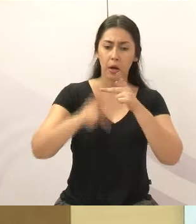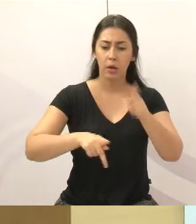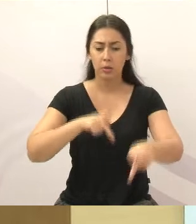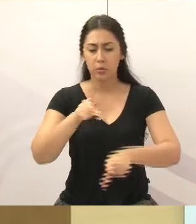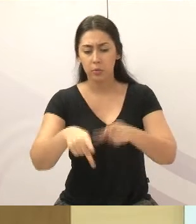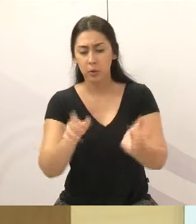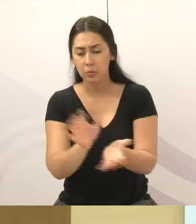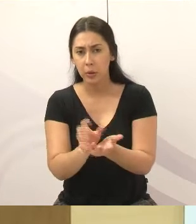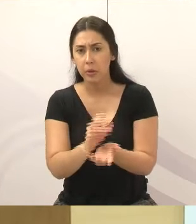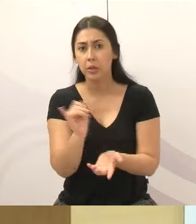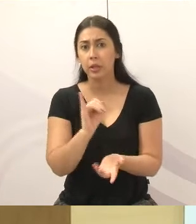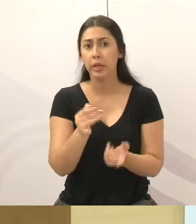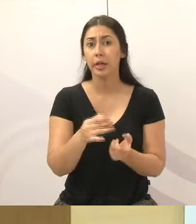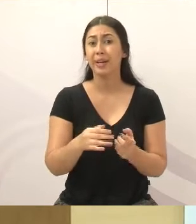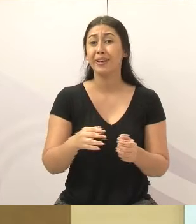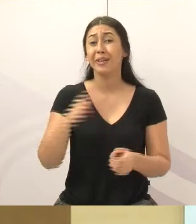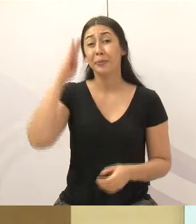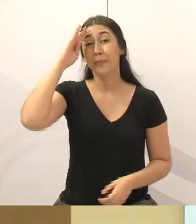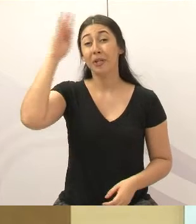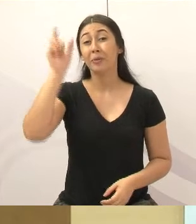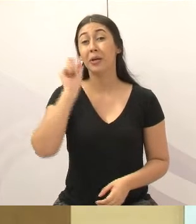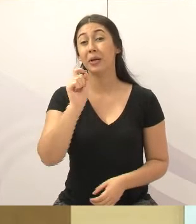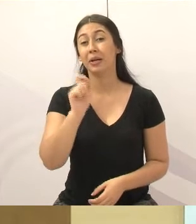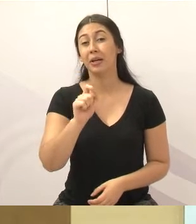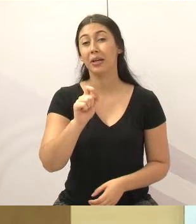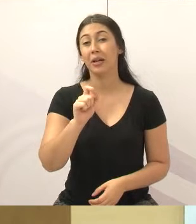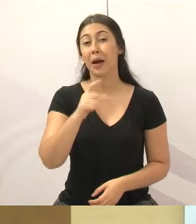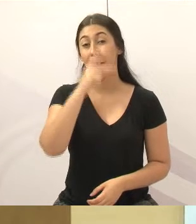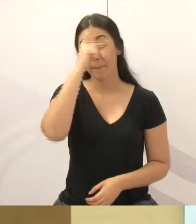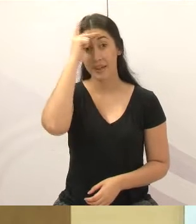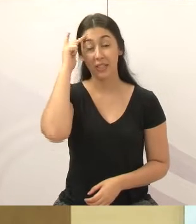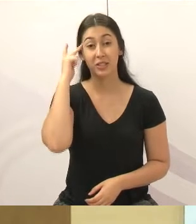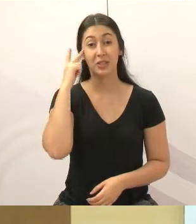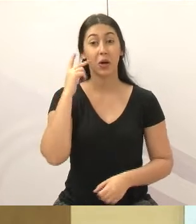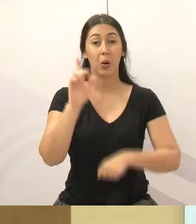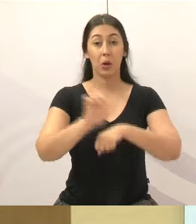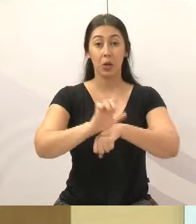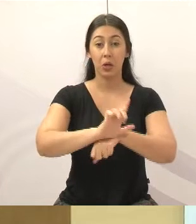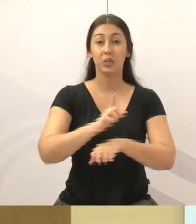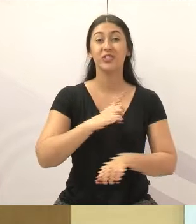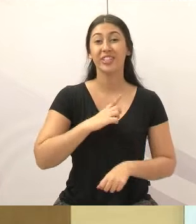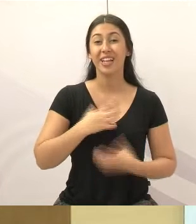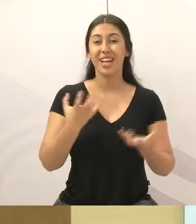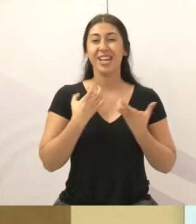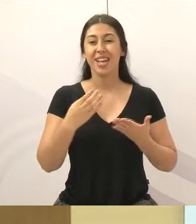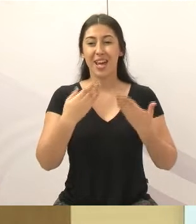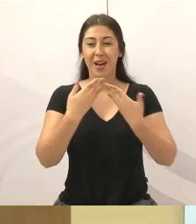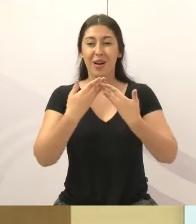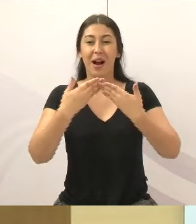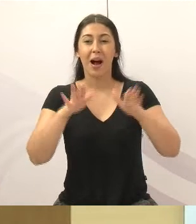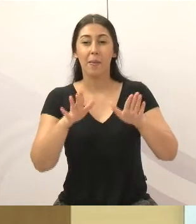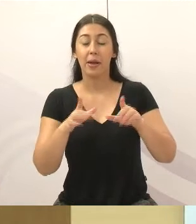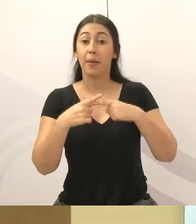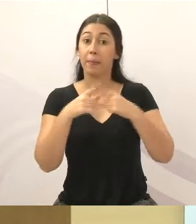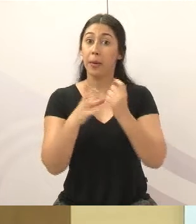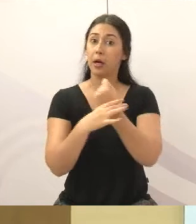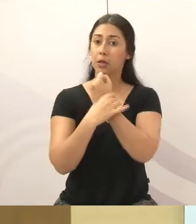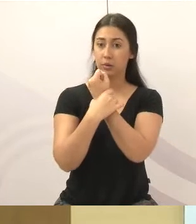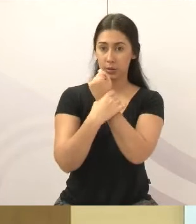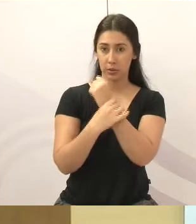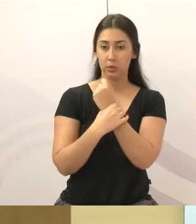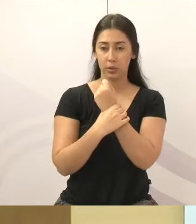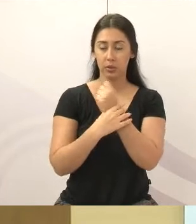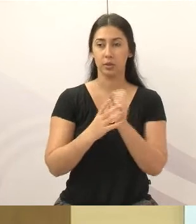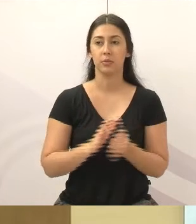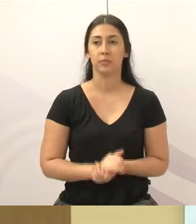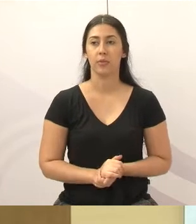cidade, sim, principalmente dos comerciantes, em reabrir os seus comércios com segurança, isso é verdade. Então,